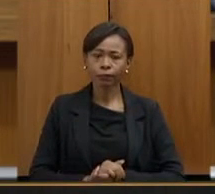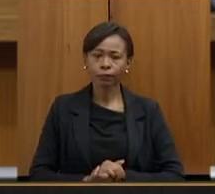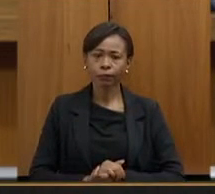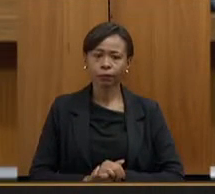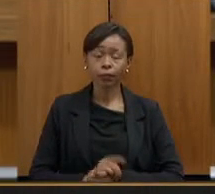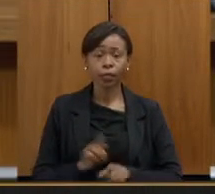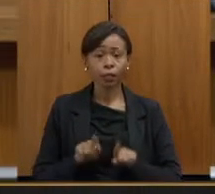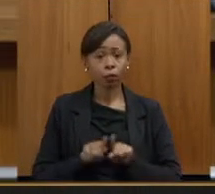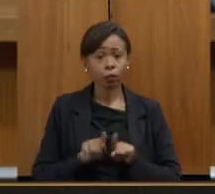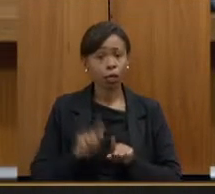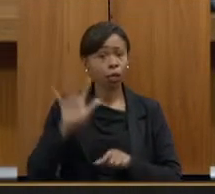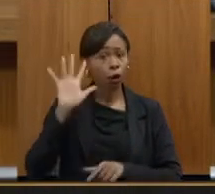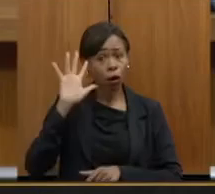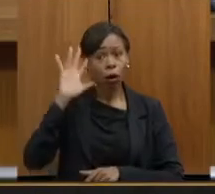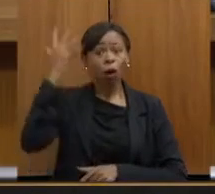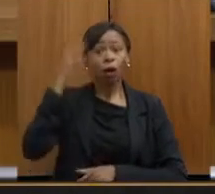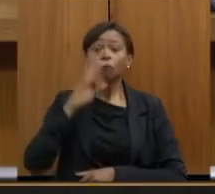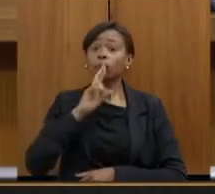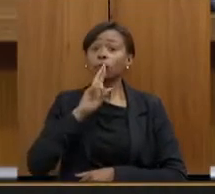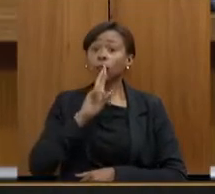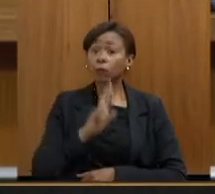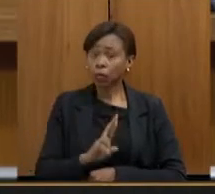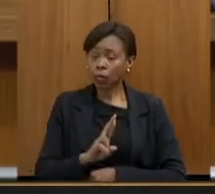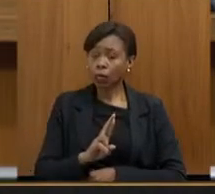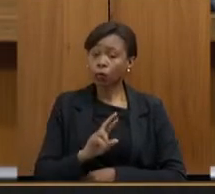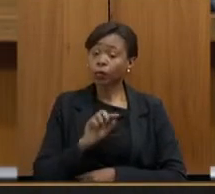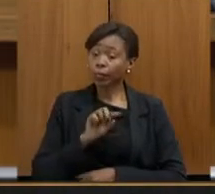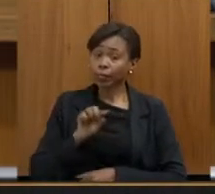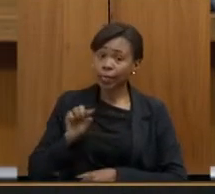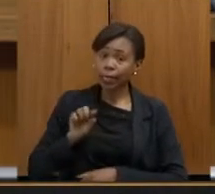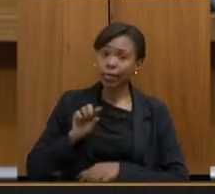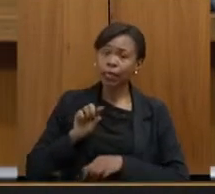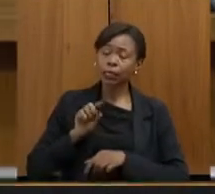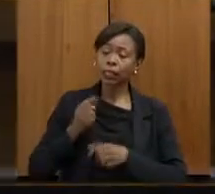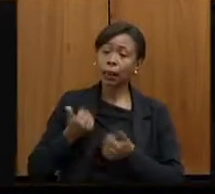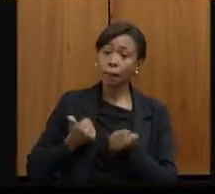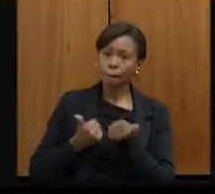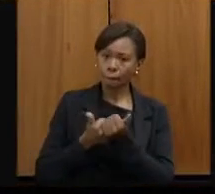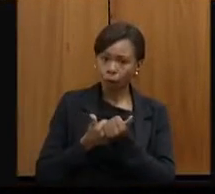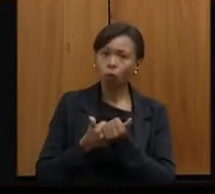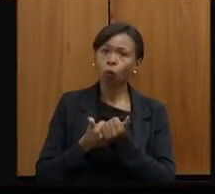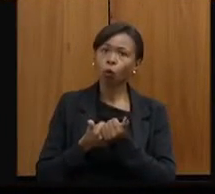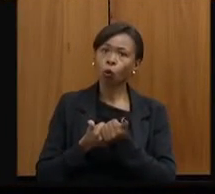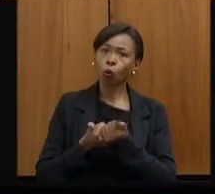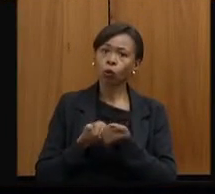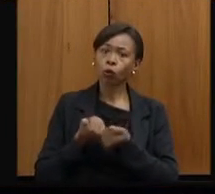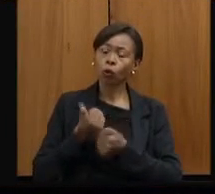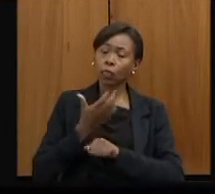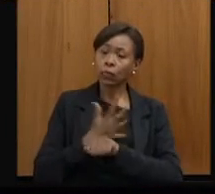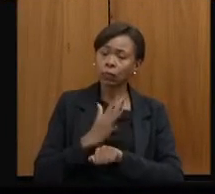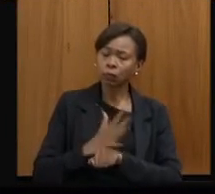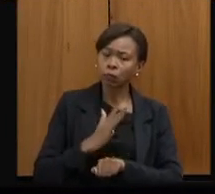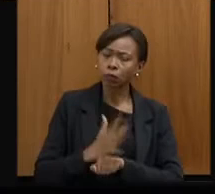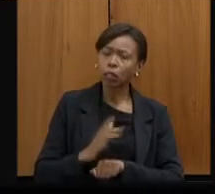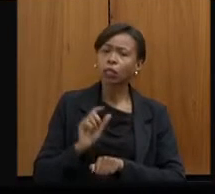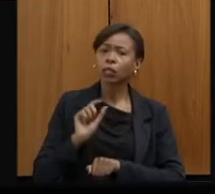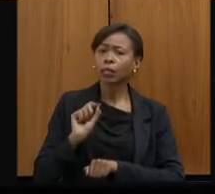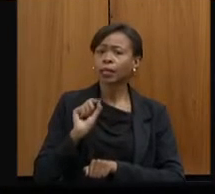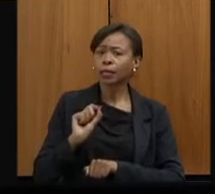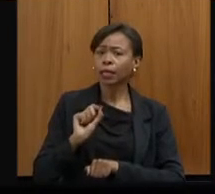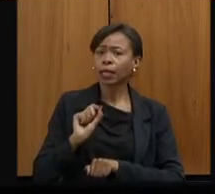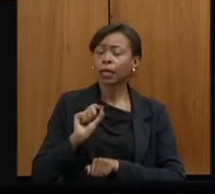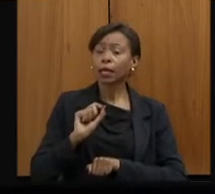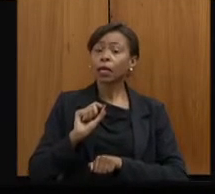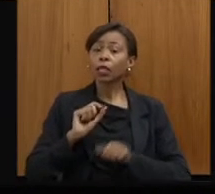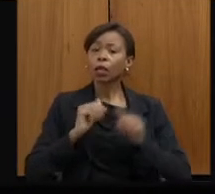e os resultados que a gente espera dessas capacitações, desse apoio técnico aos municípios com a efetivação dos